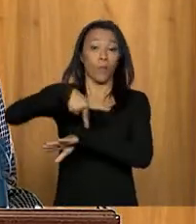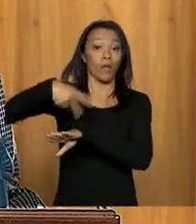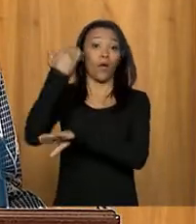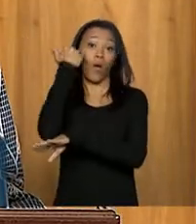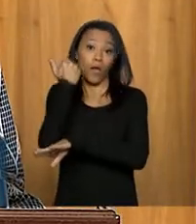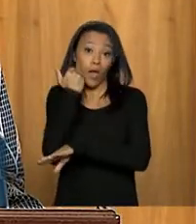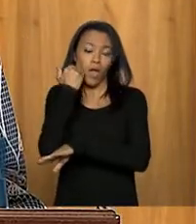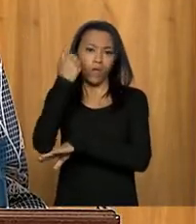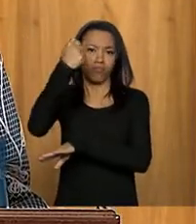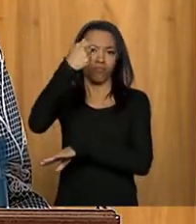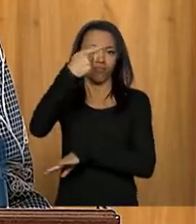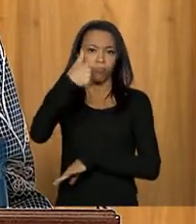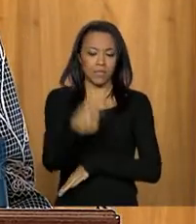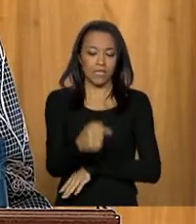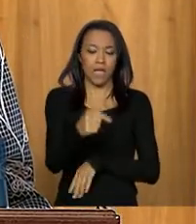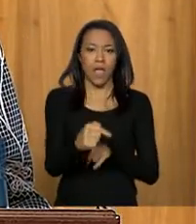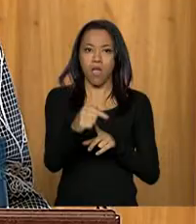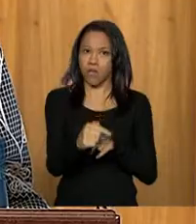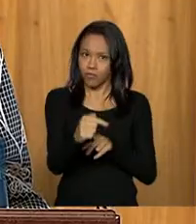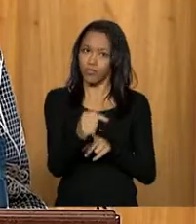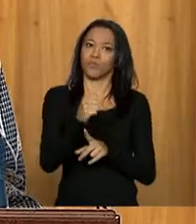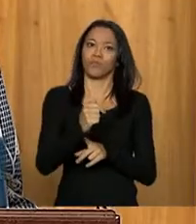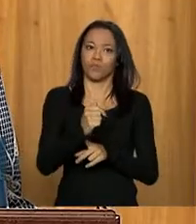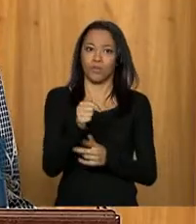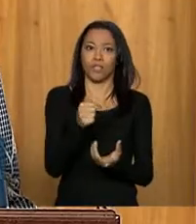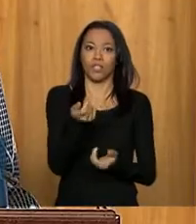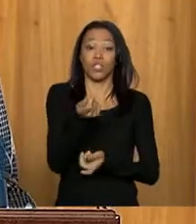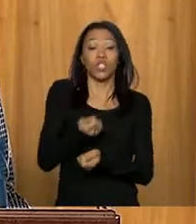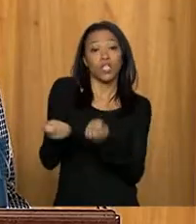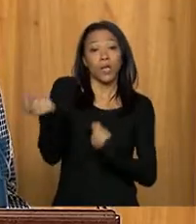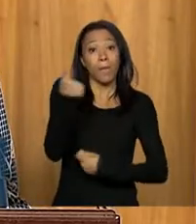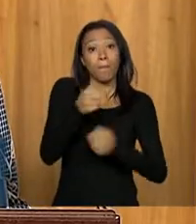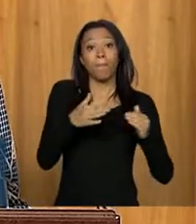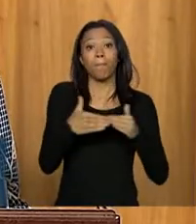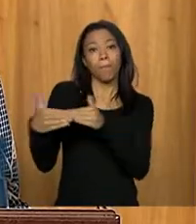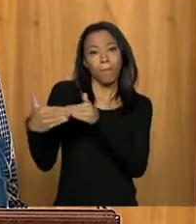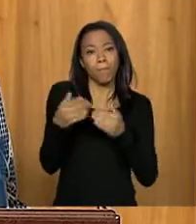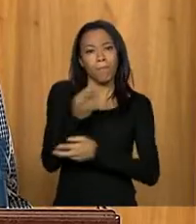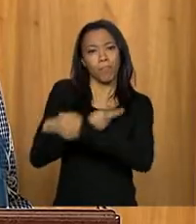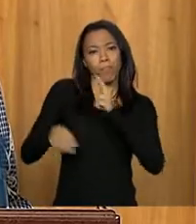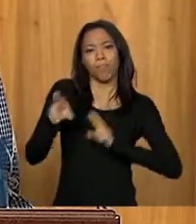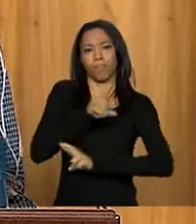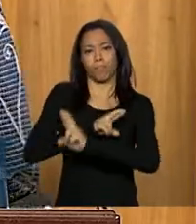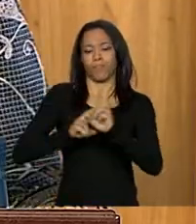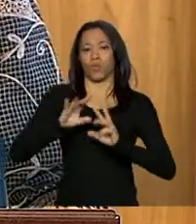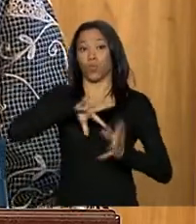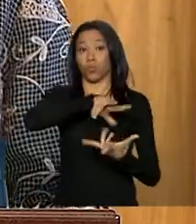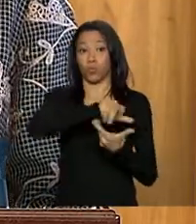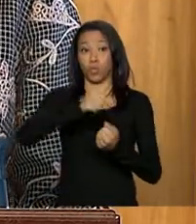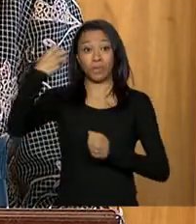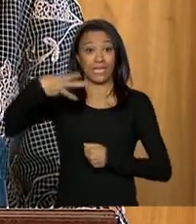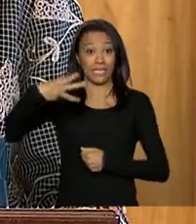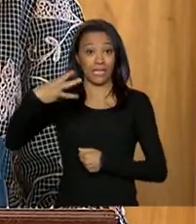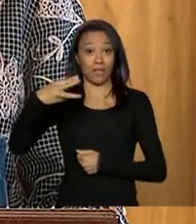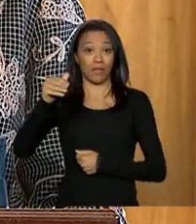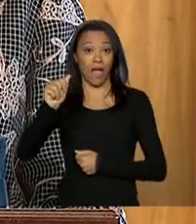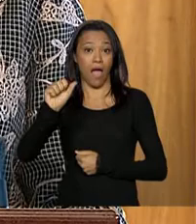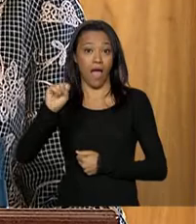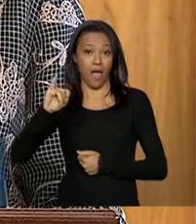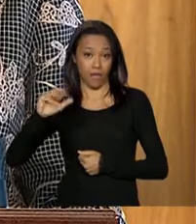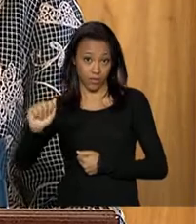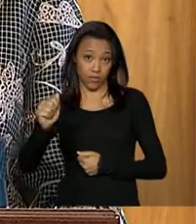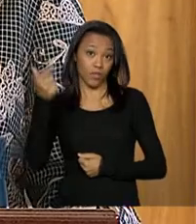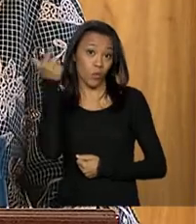o sétimo parceiro comercial do Brasil no mundo e o terceiro na Ásia, com intercâmbio total que